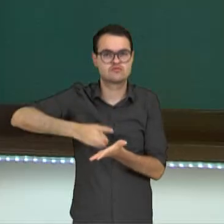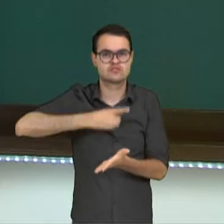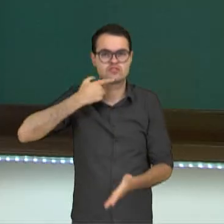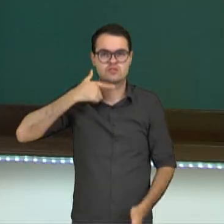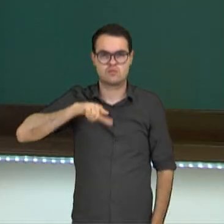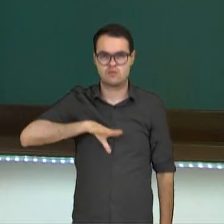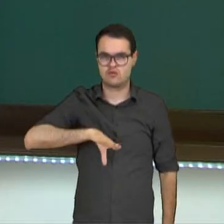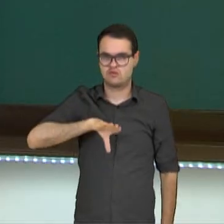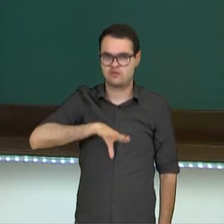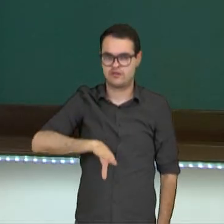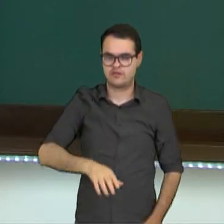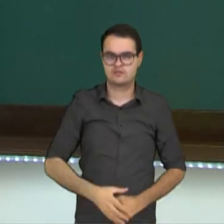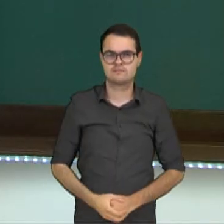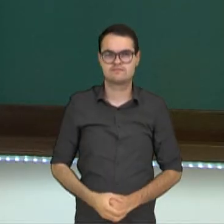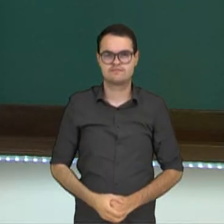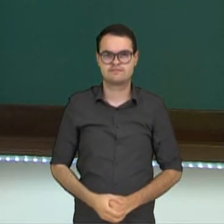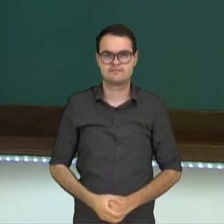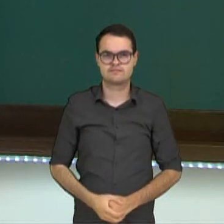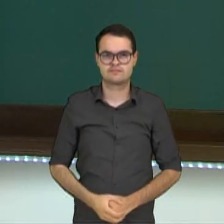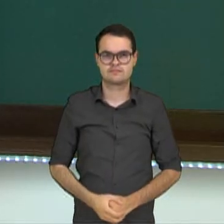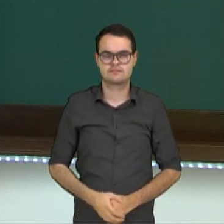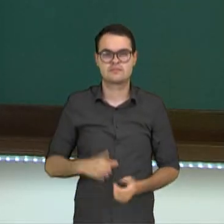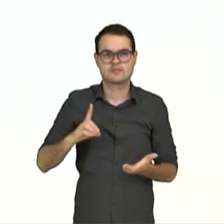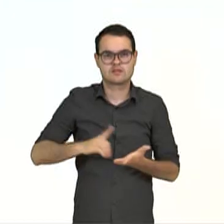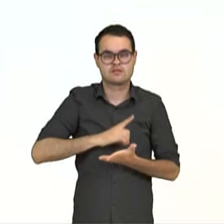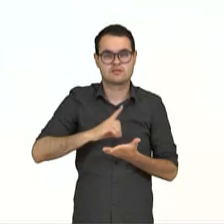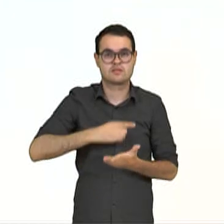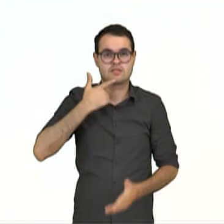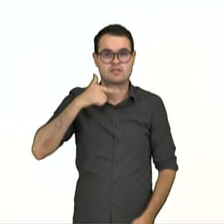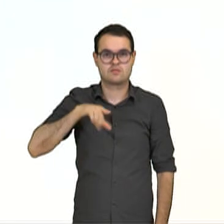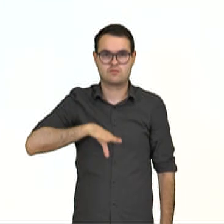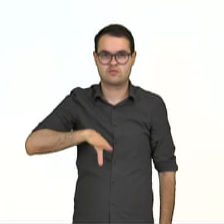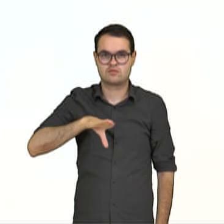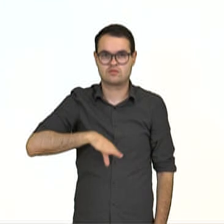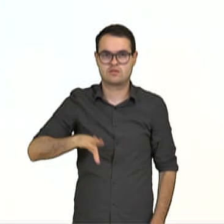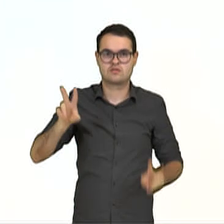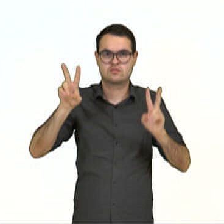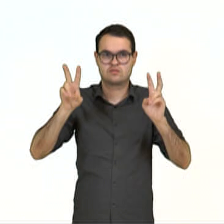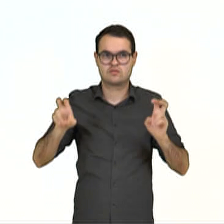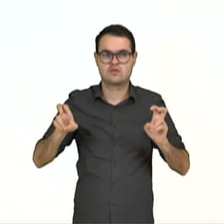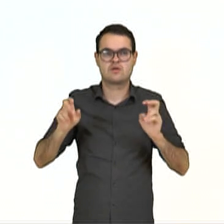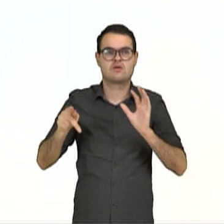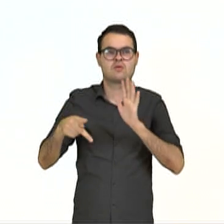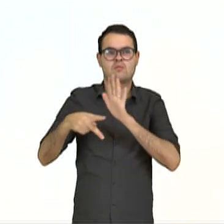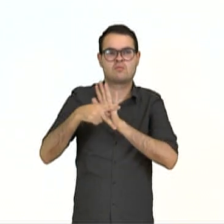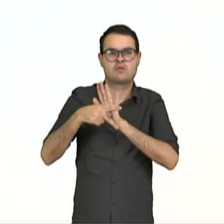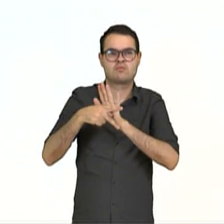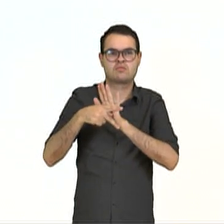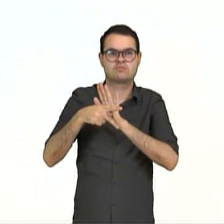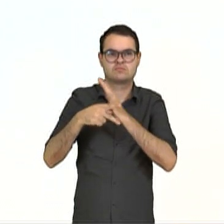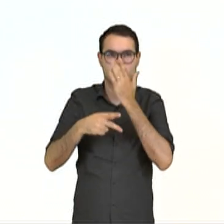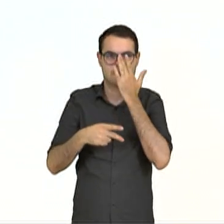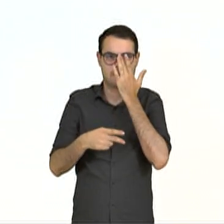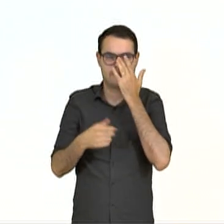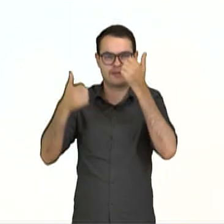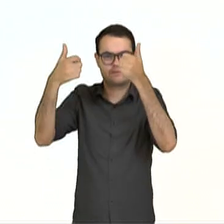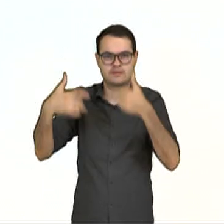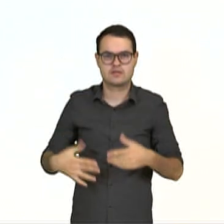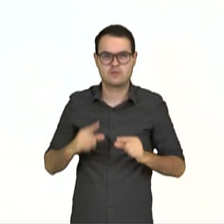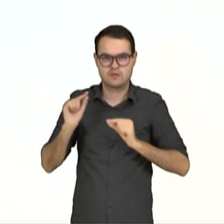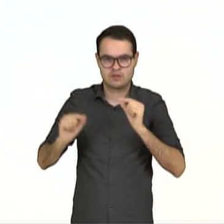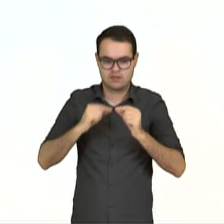língua portuguesa, tá bom? O dicionário da língua portuguesa da Porto Editora define